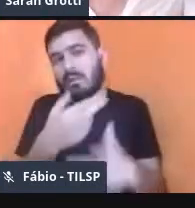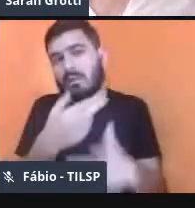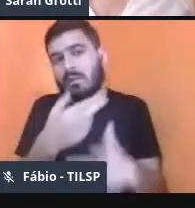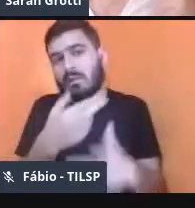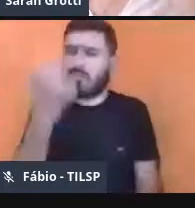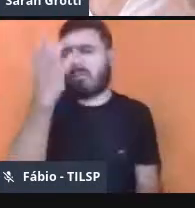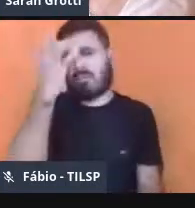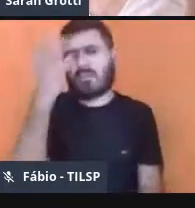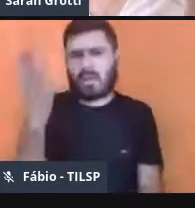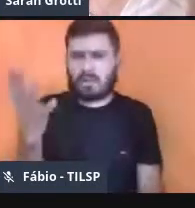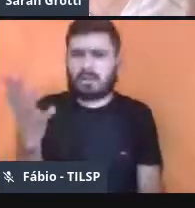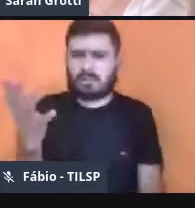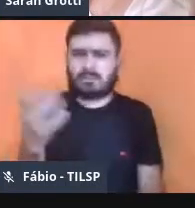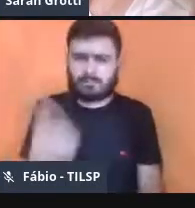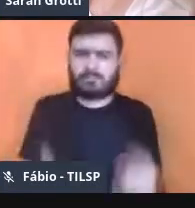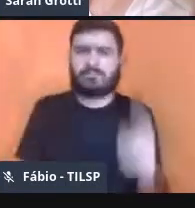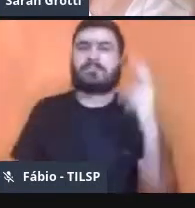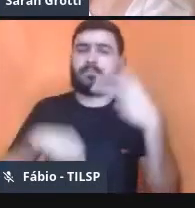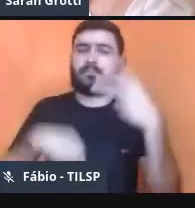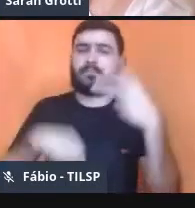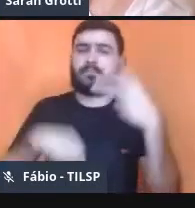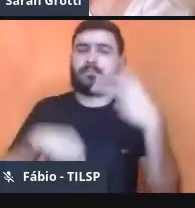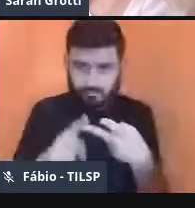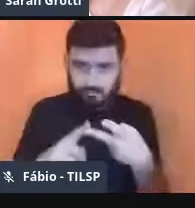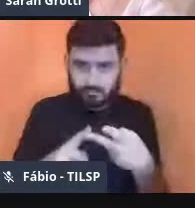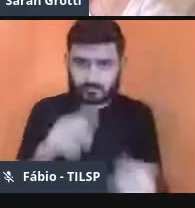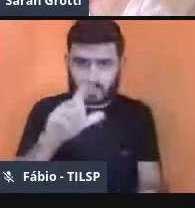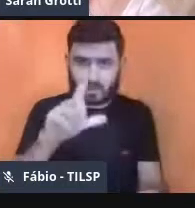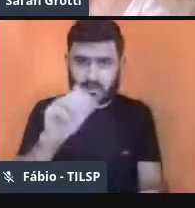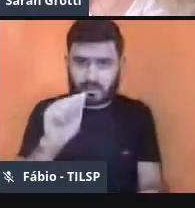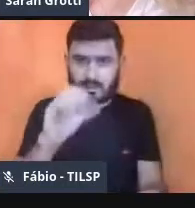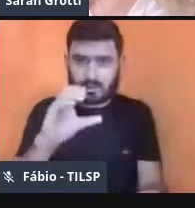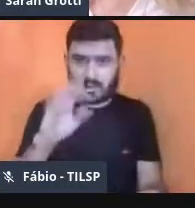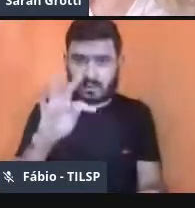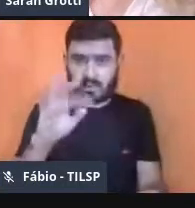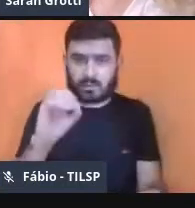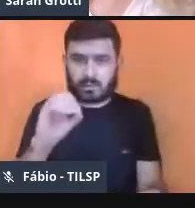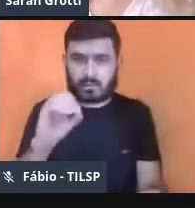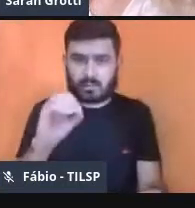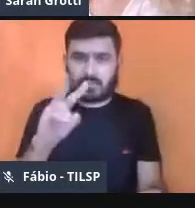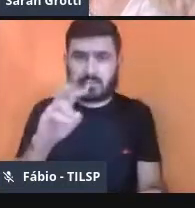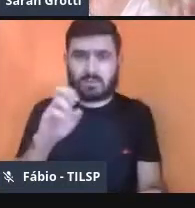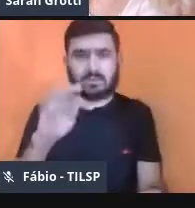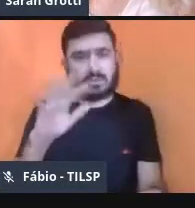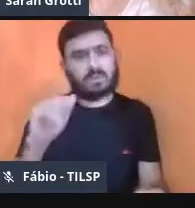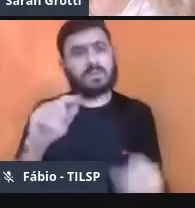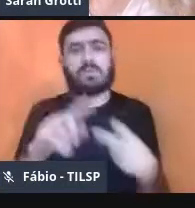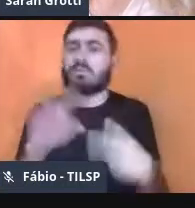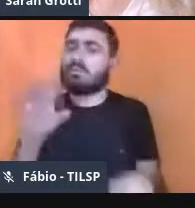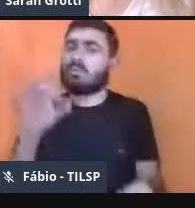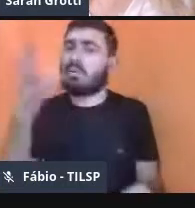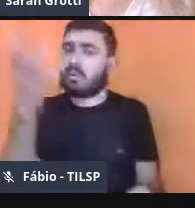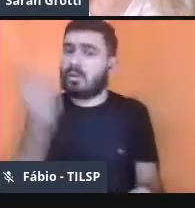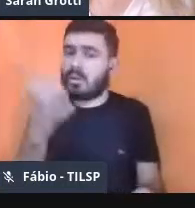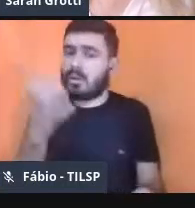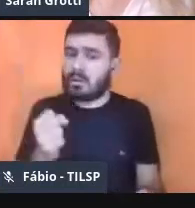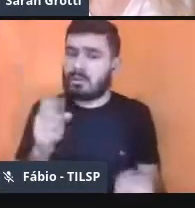fácil. Depois, tem o lacto vegetariano, que só consome leite, e o ovo lacto